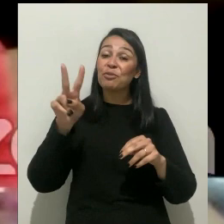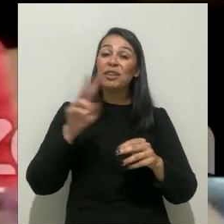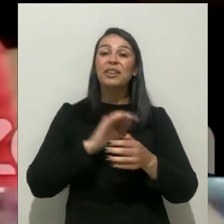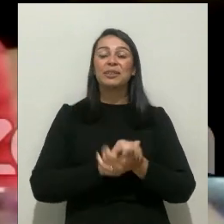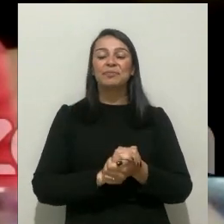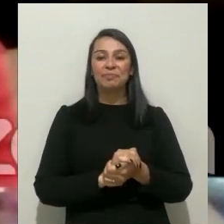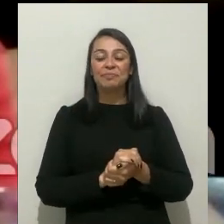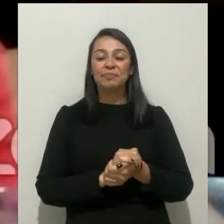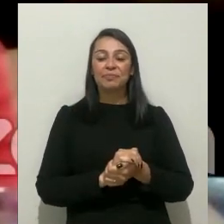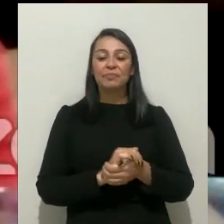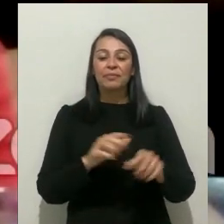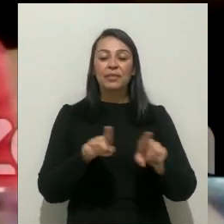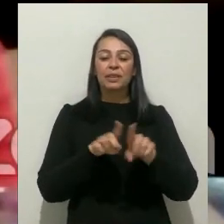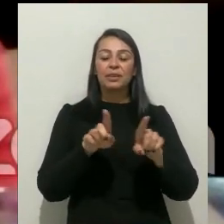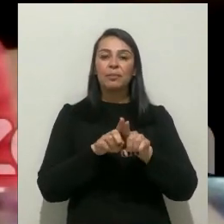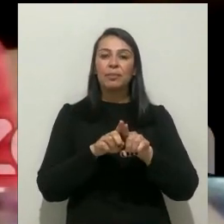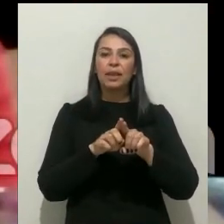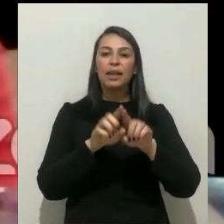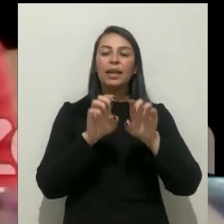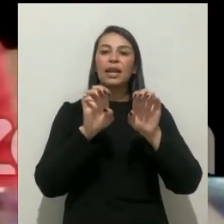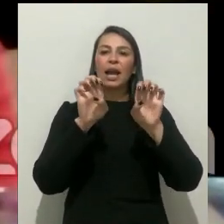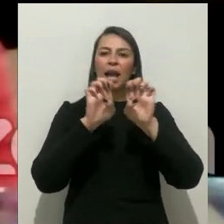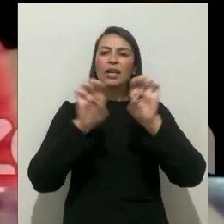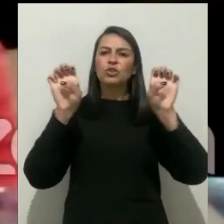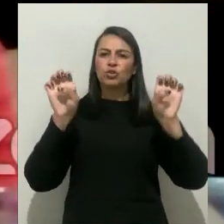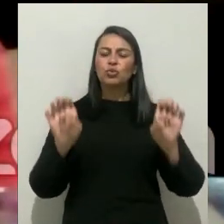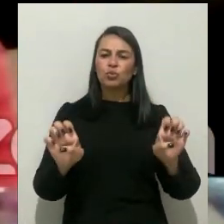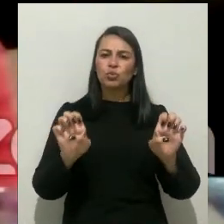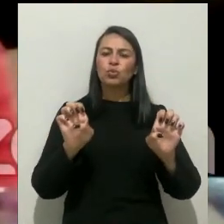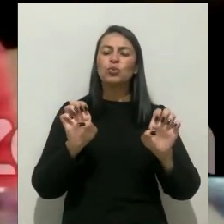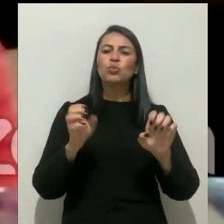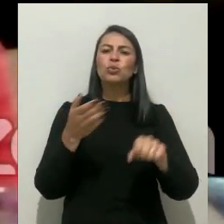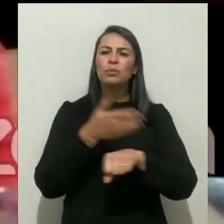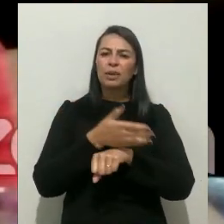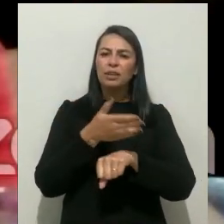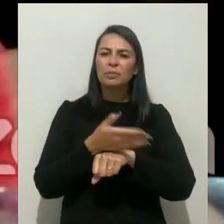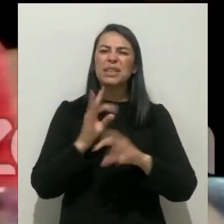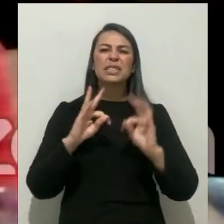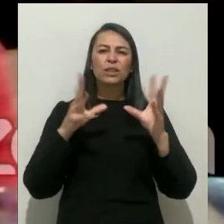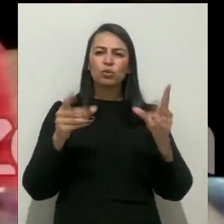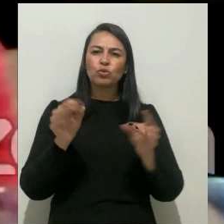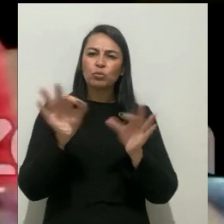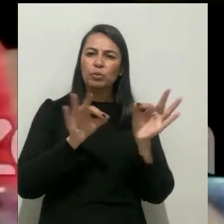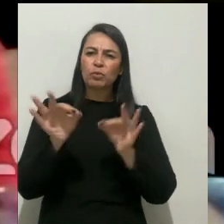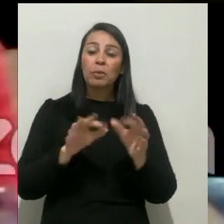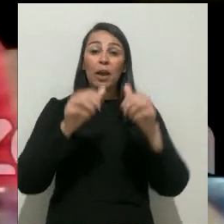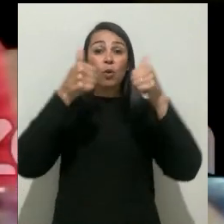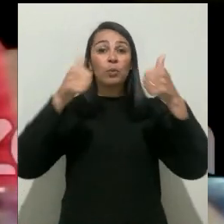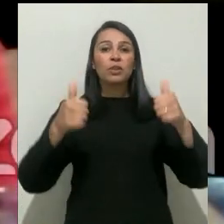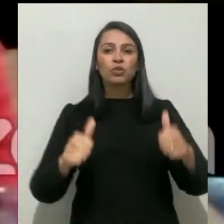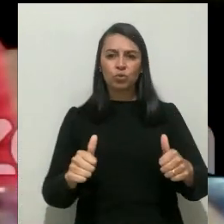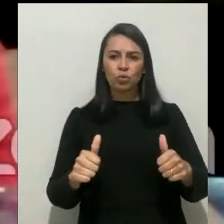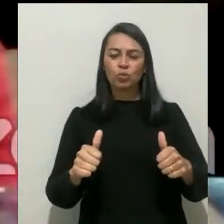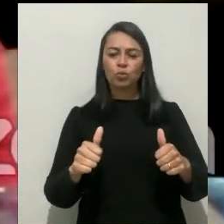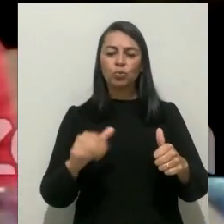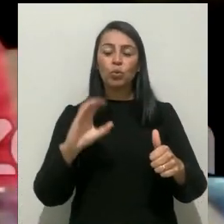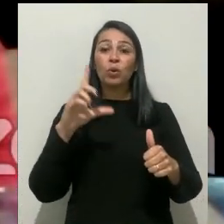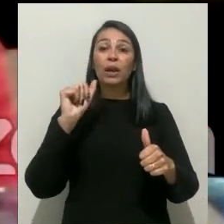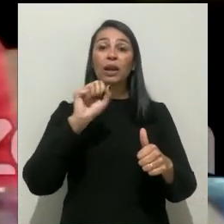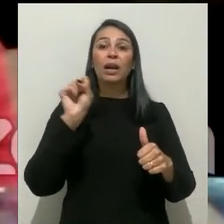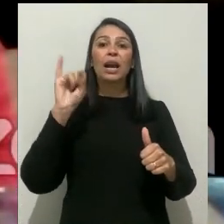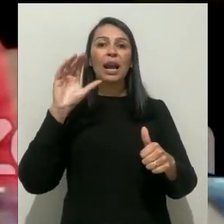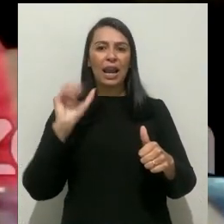aquela escultura, né? O Carlos Louros participou com ele também, de toda a formatação, uma escultura clássica, com